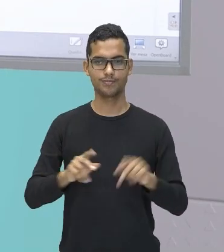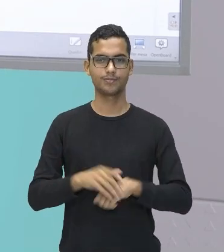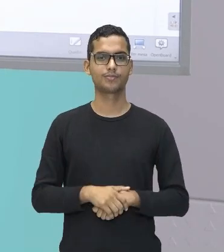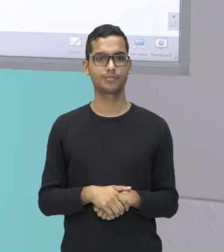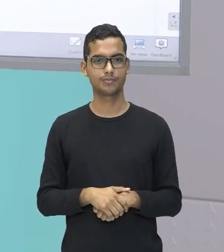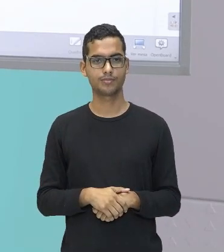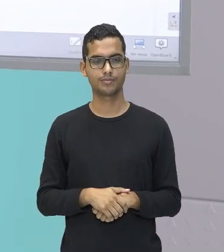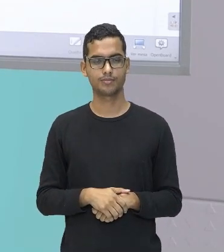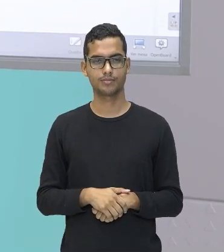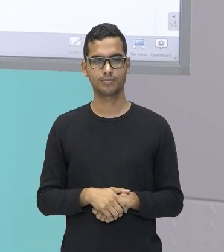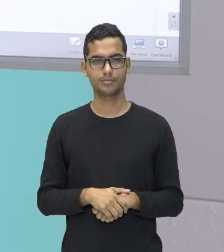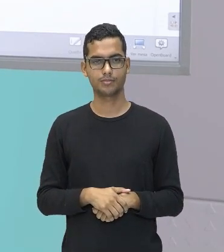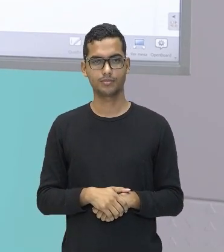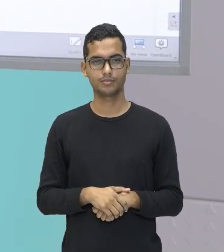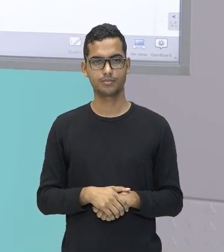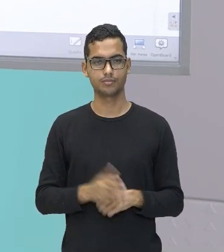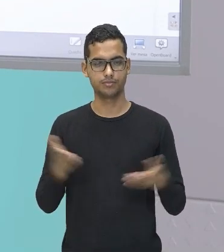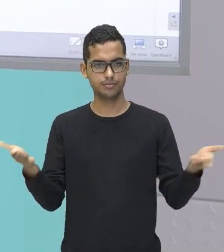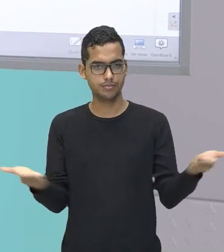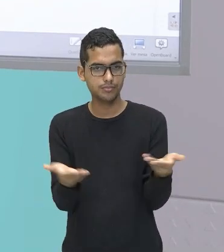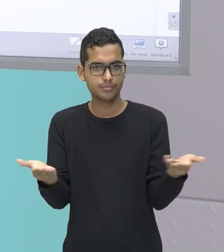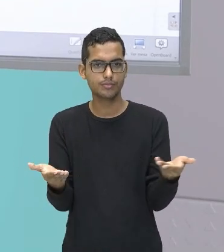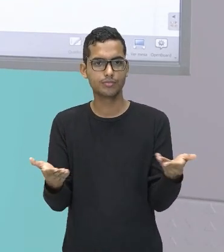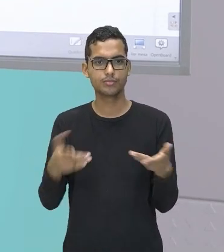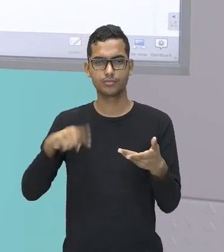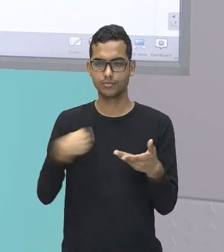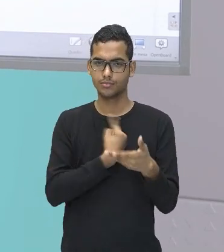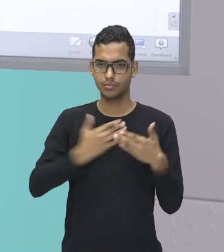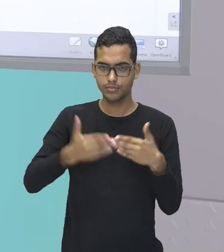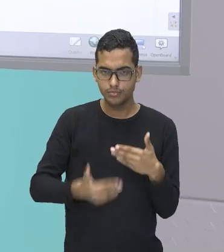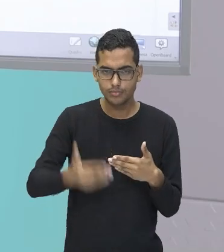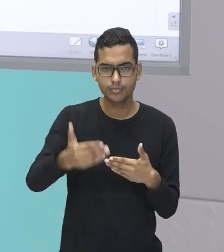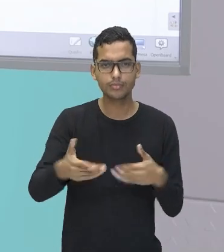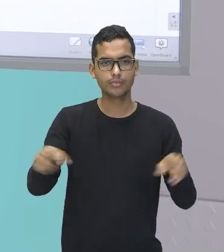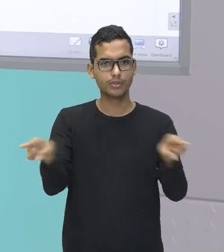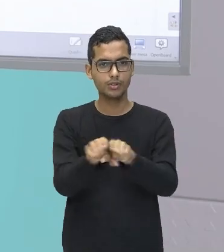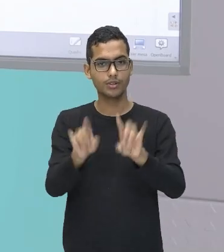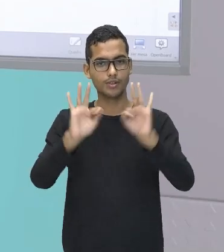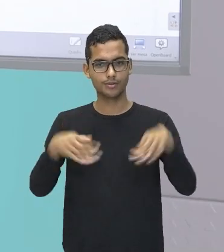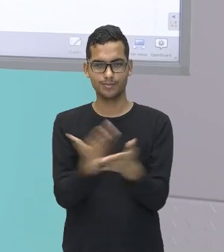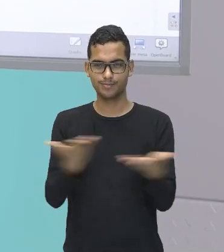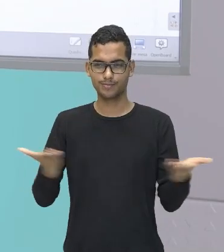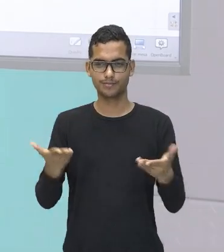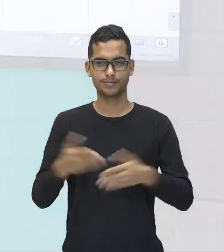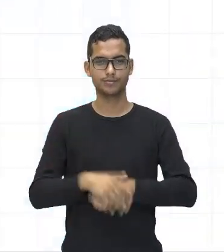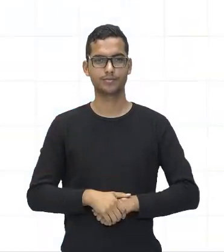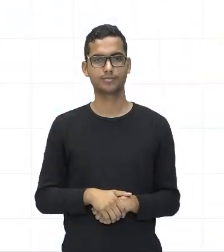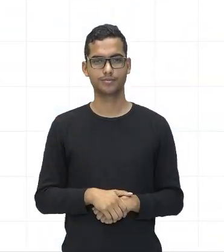Então, agora nós vamos avançar e vamos encerrar esta aula.